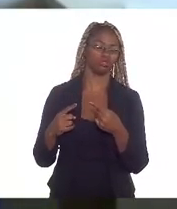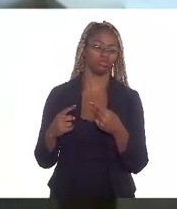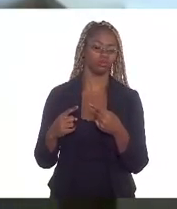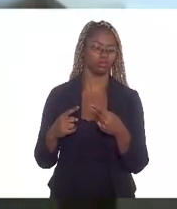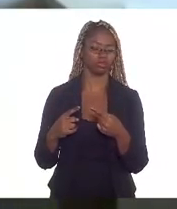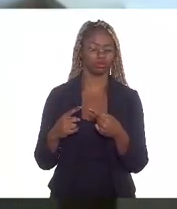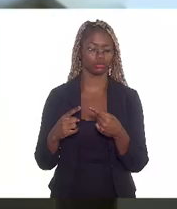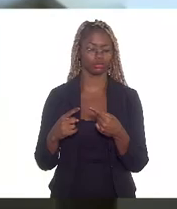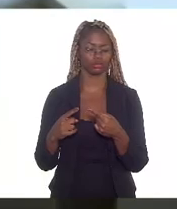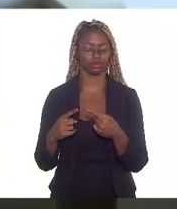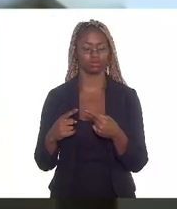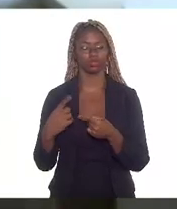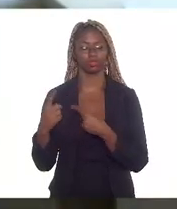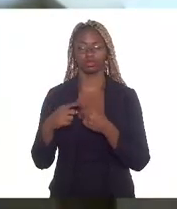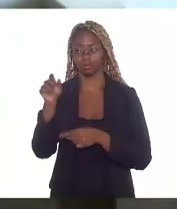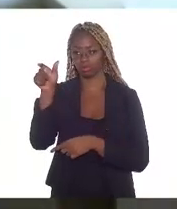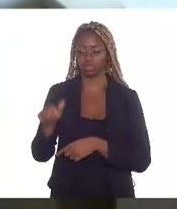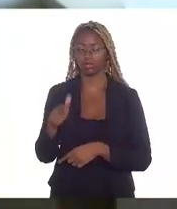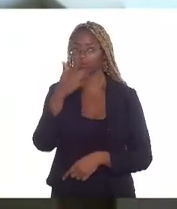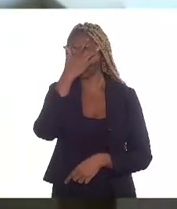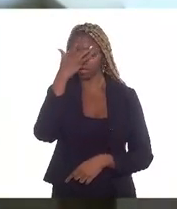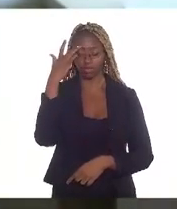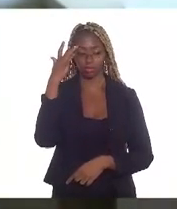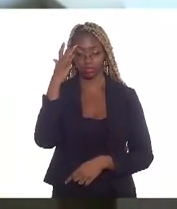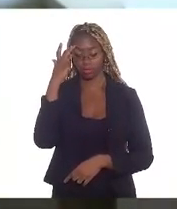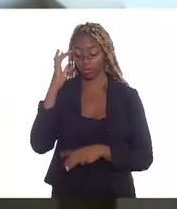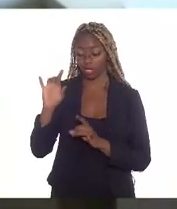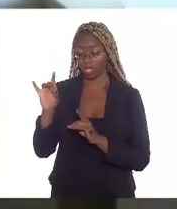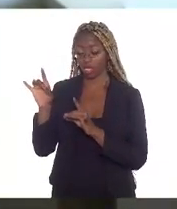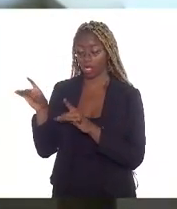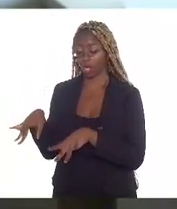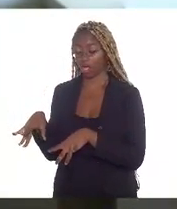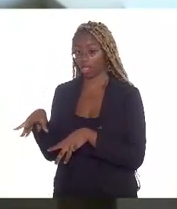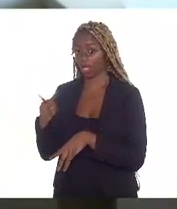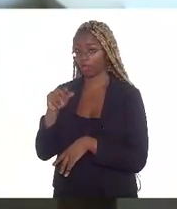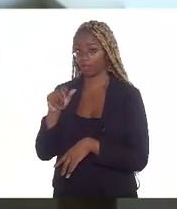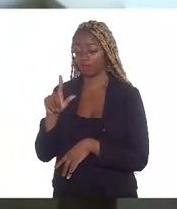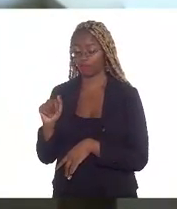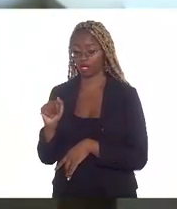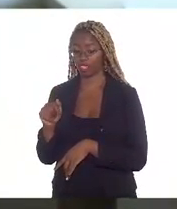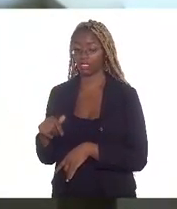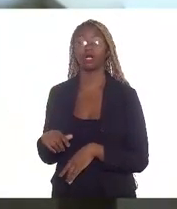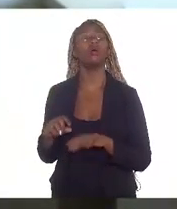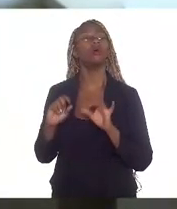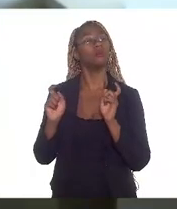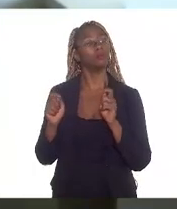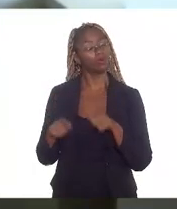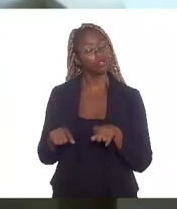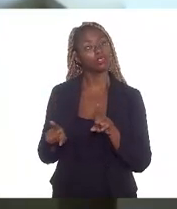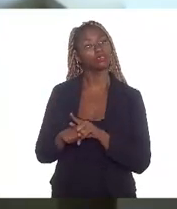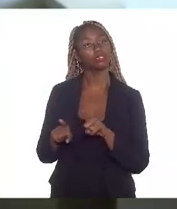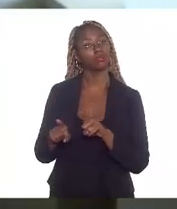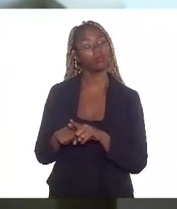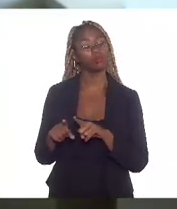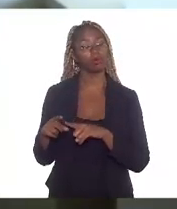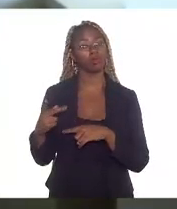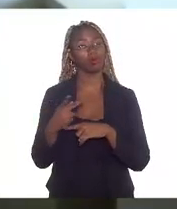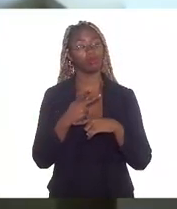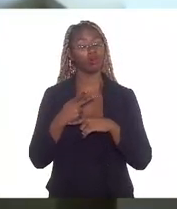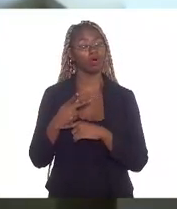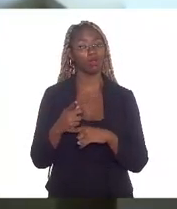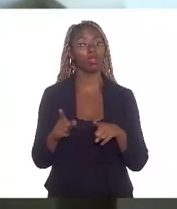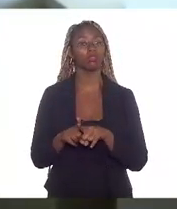do cidadão deixar o cargo, poderia não só a procuradoria, como o